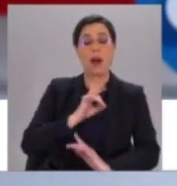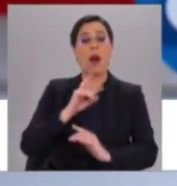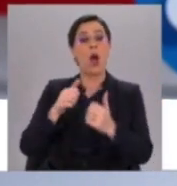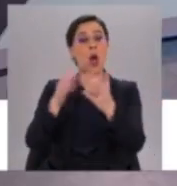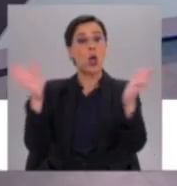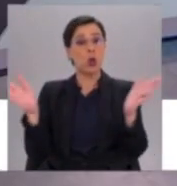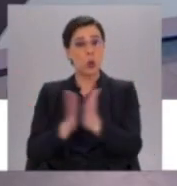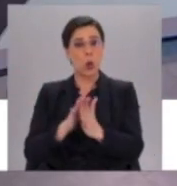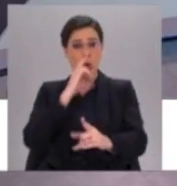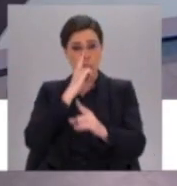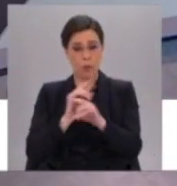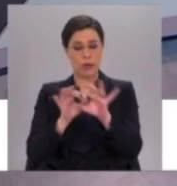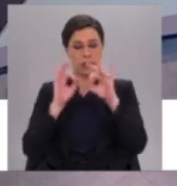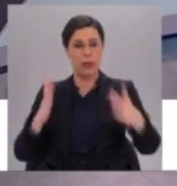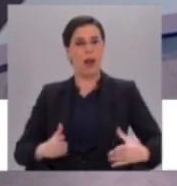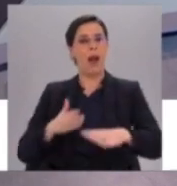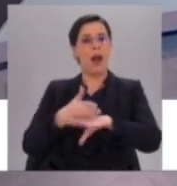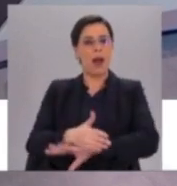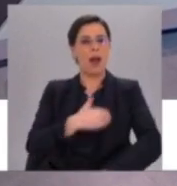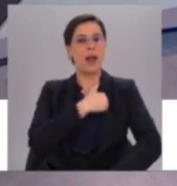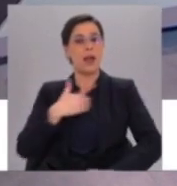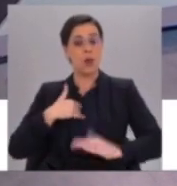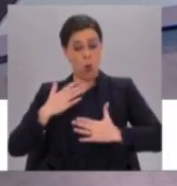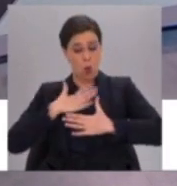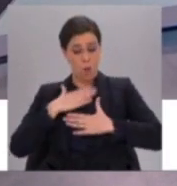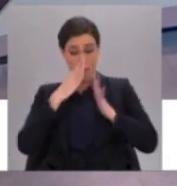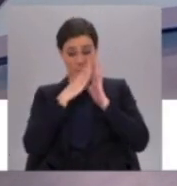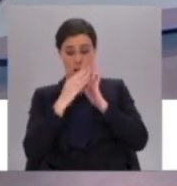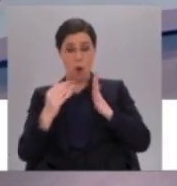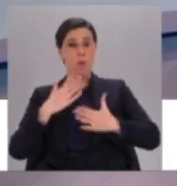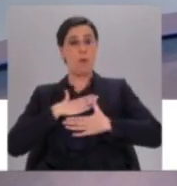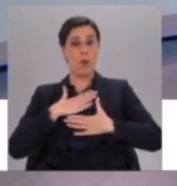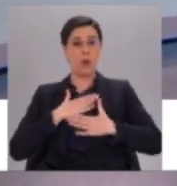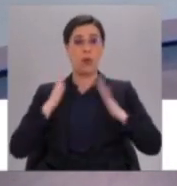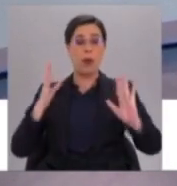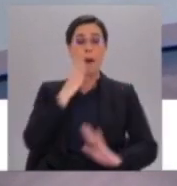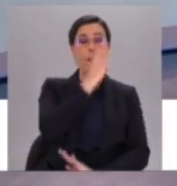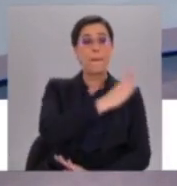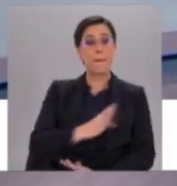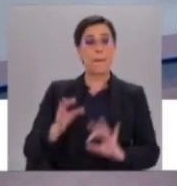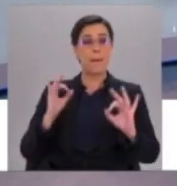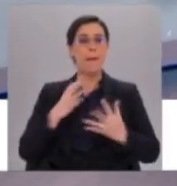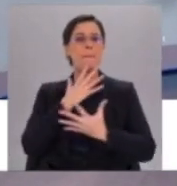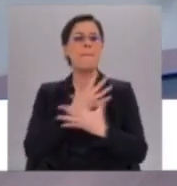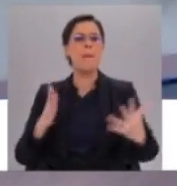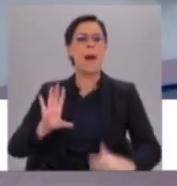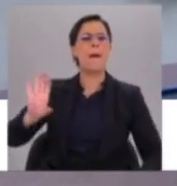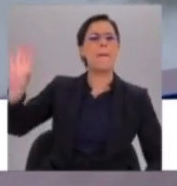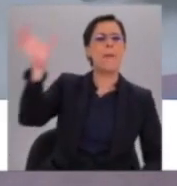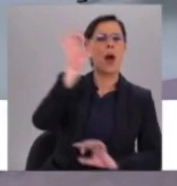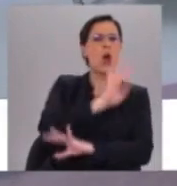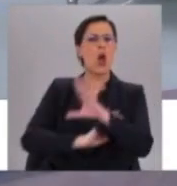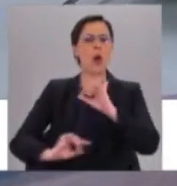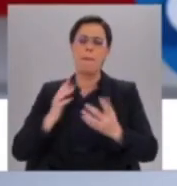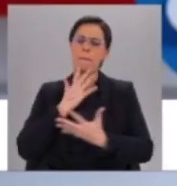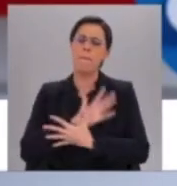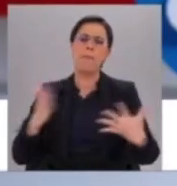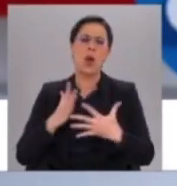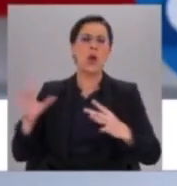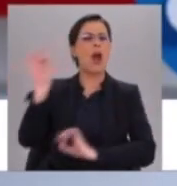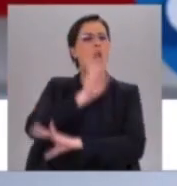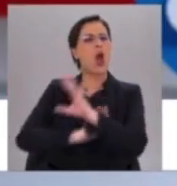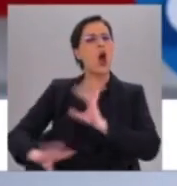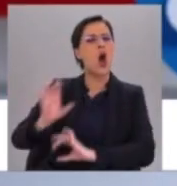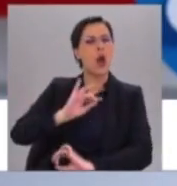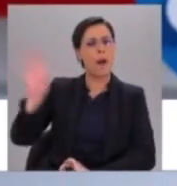vem todos tivessem e até lá no máximo mesmo dele que é o modelo Aliás nem prática em grande parte dos países europeus da maioria na mira